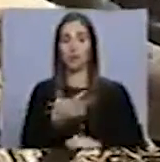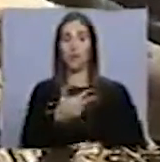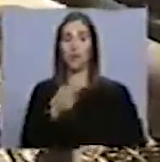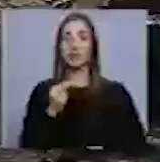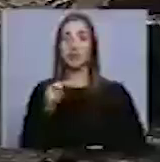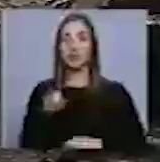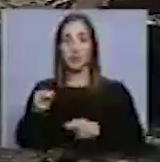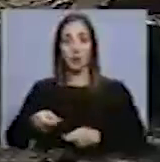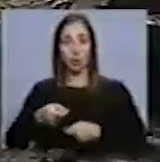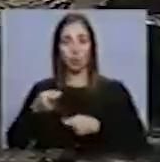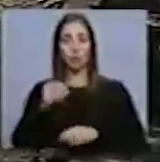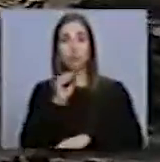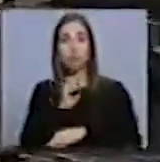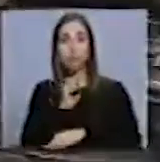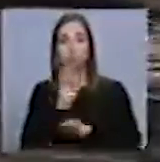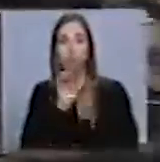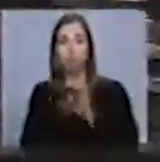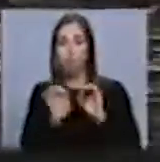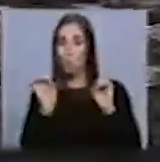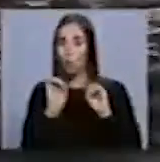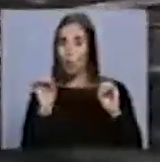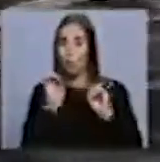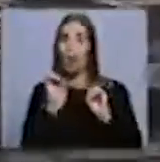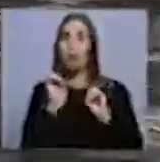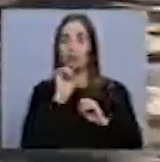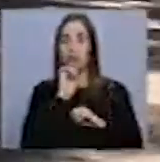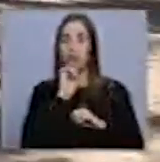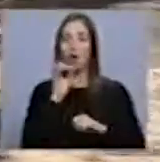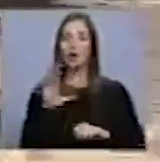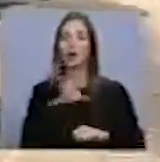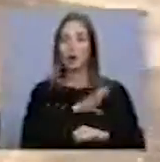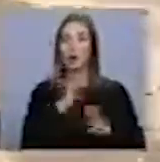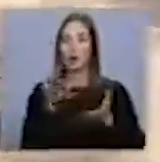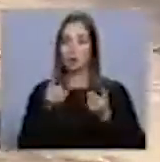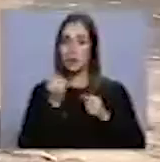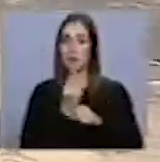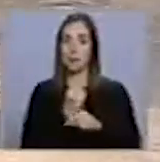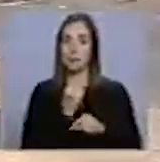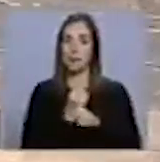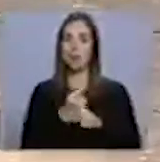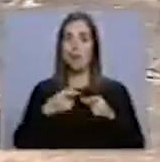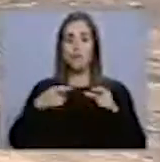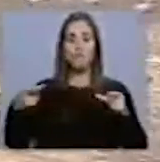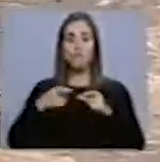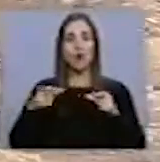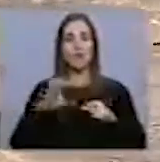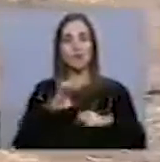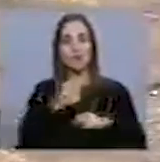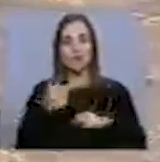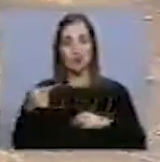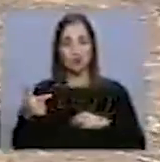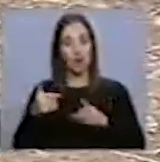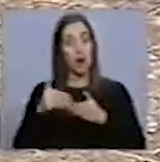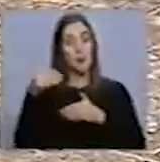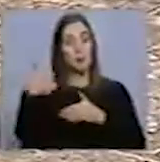não têm conta bancária vão receber respectivas indemnizações através de vales postais dos ctt a partir